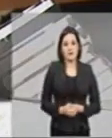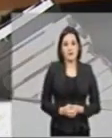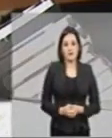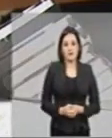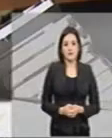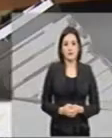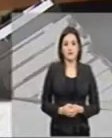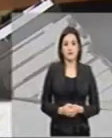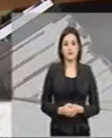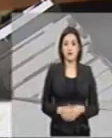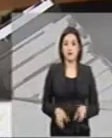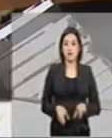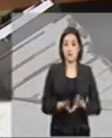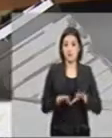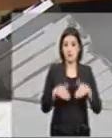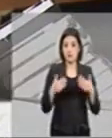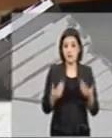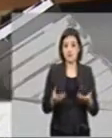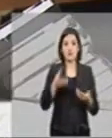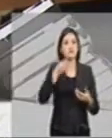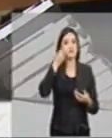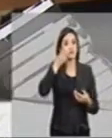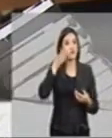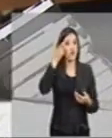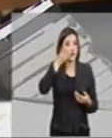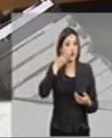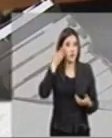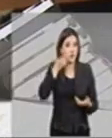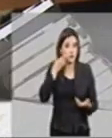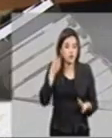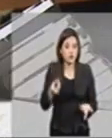os parlamentares estavam sendo acusados